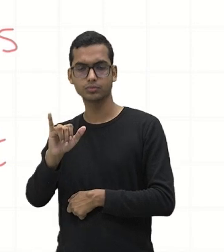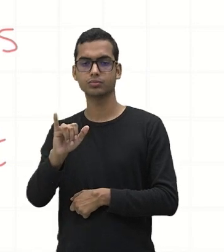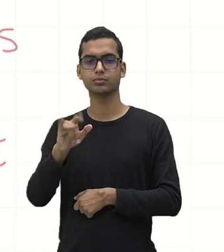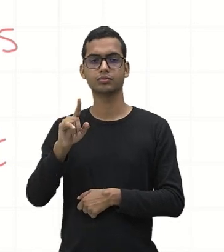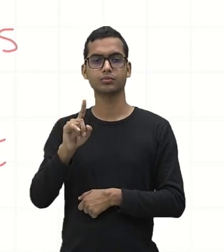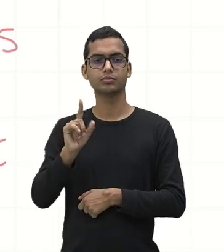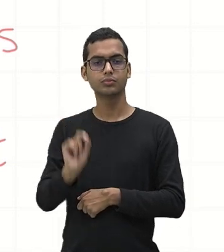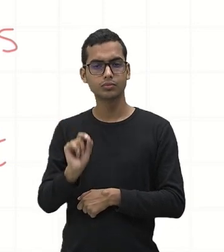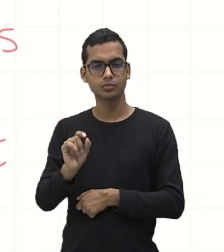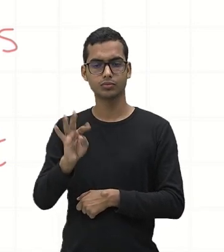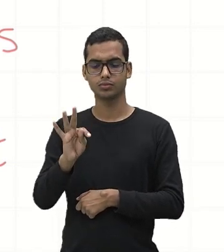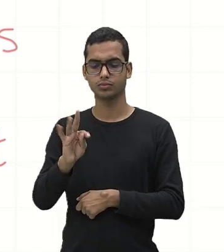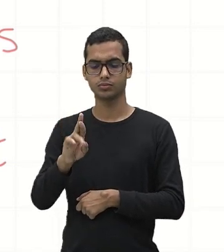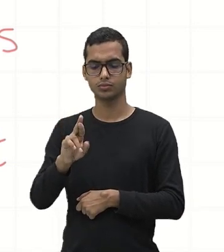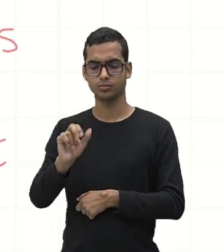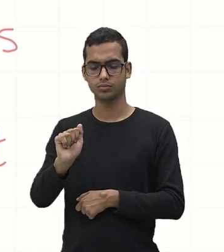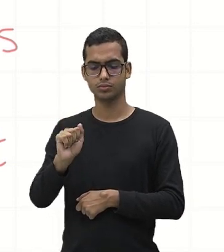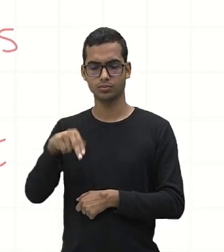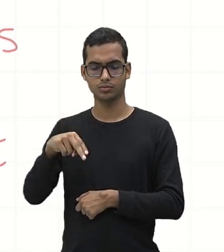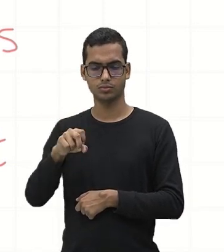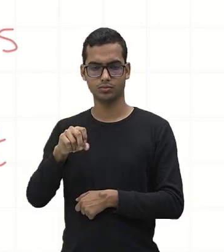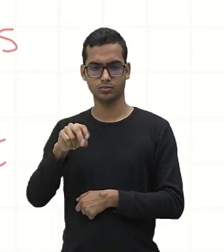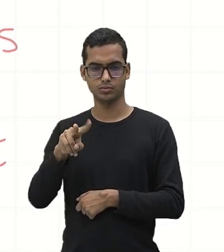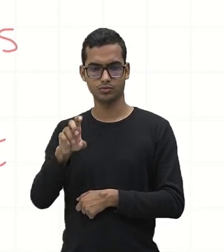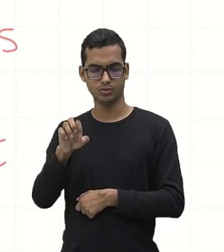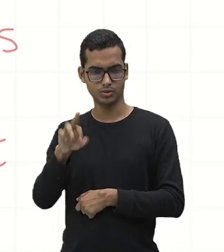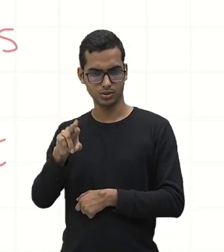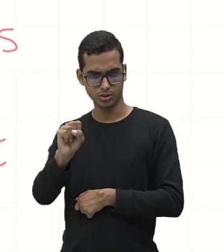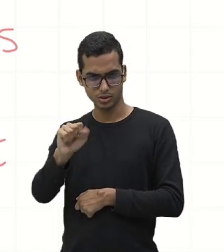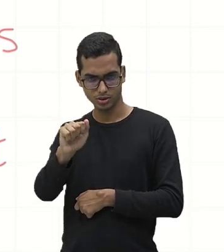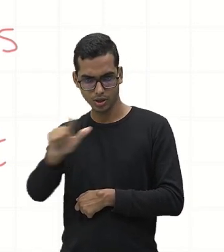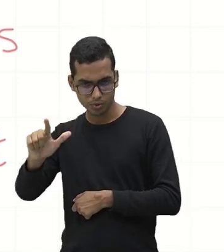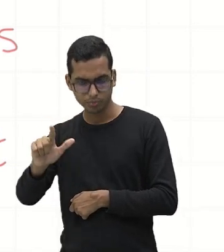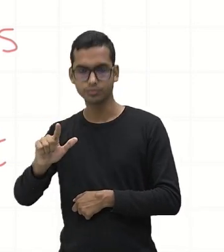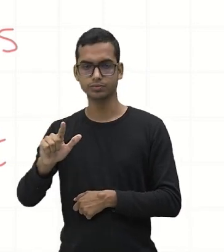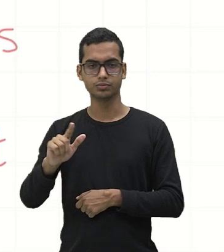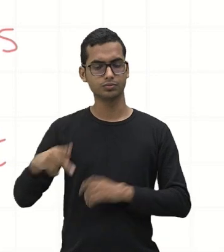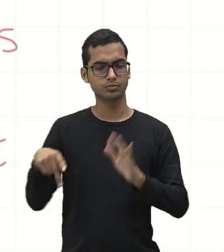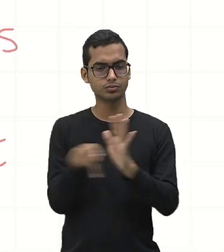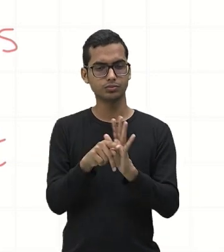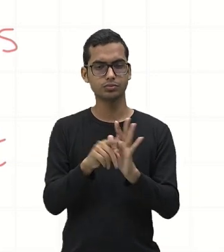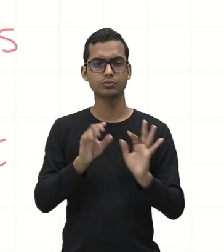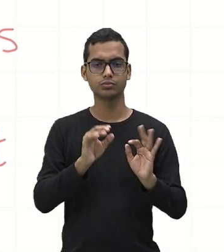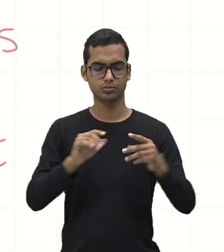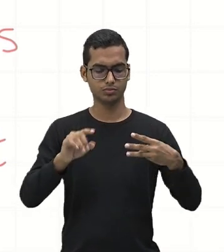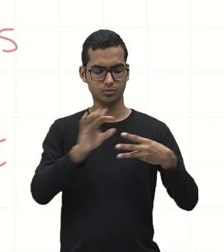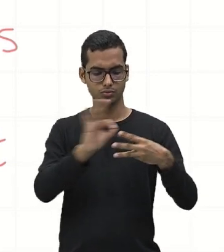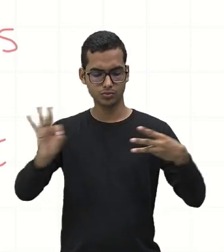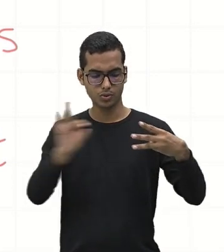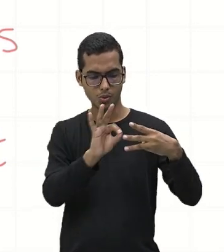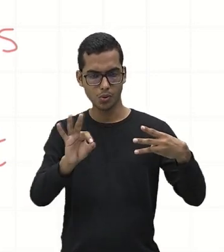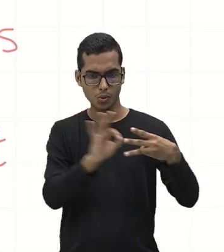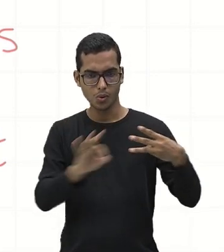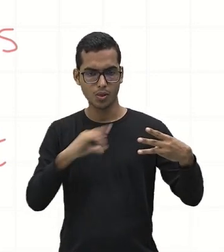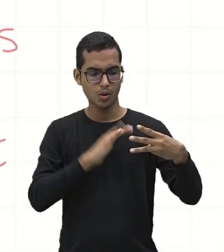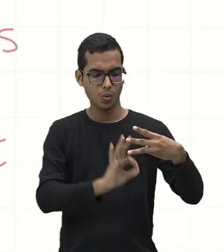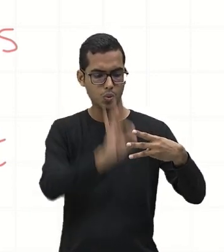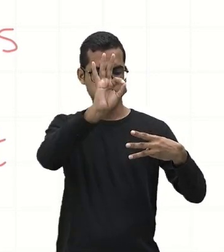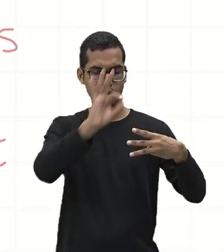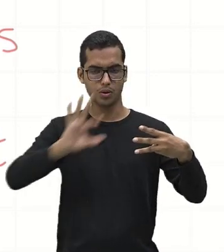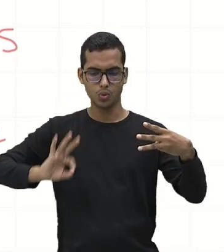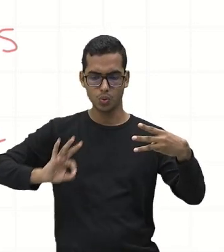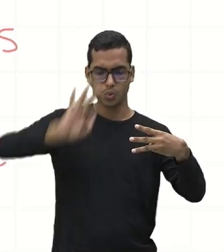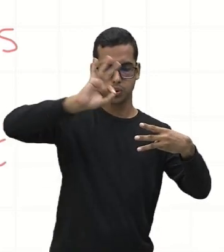E o que ele diz? Ele diz o seguinte, se eu tenho um fecho de retas paralelas, né,